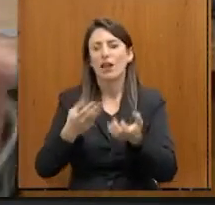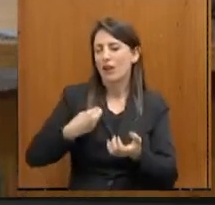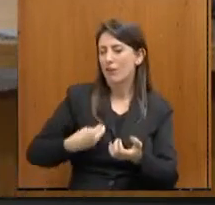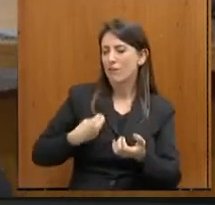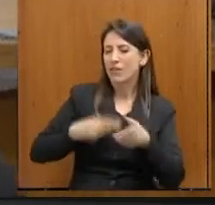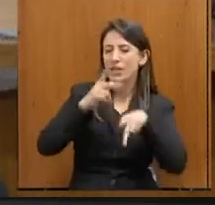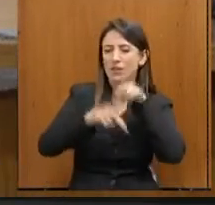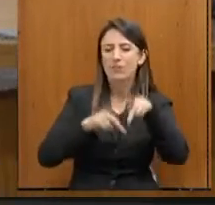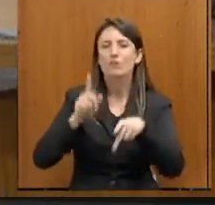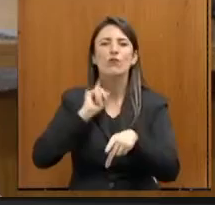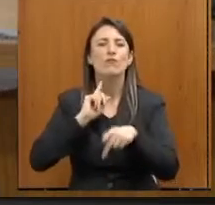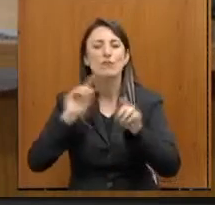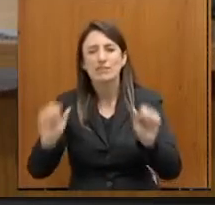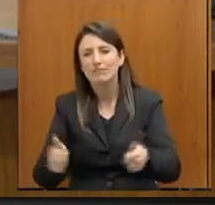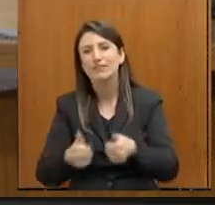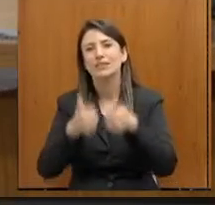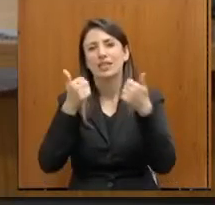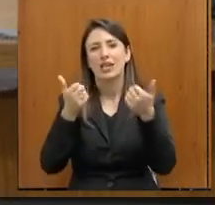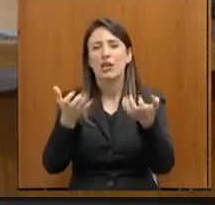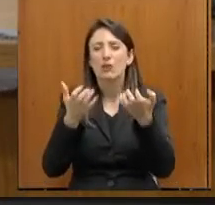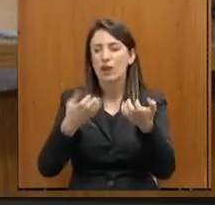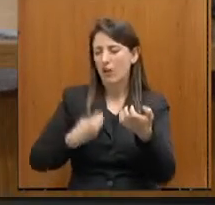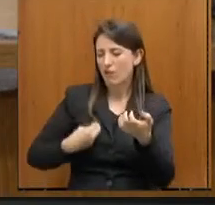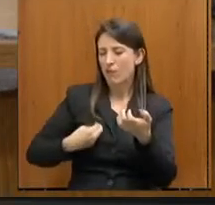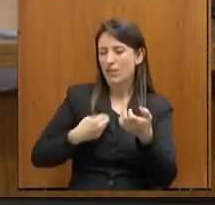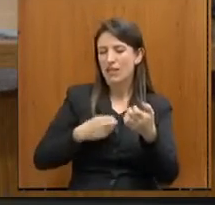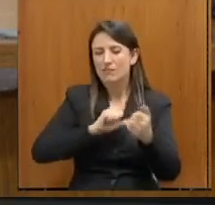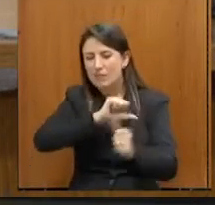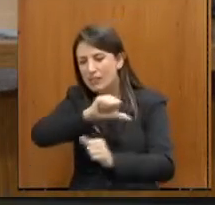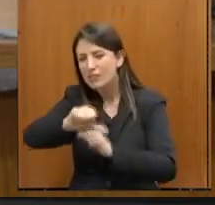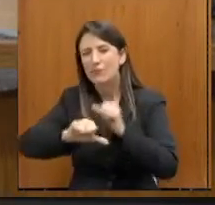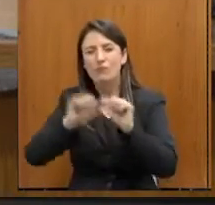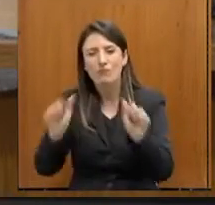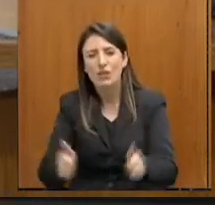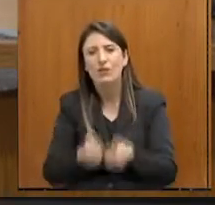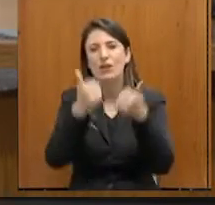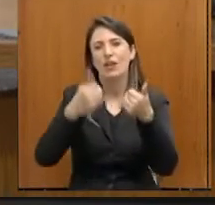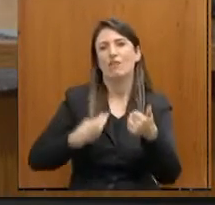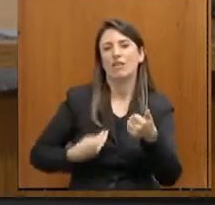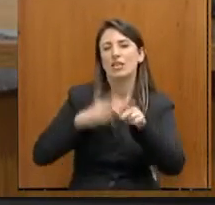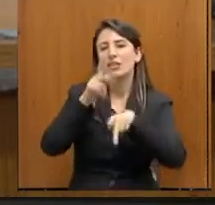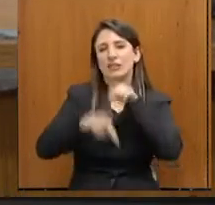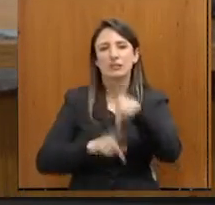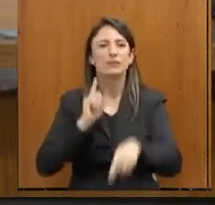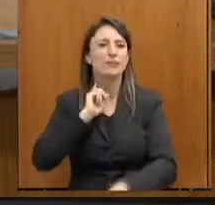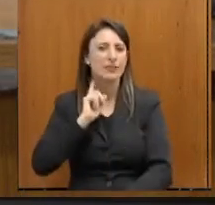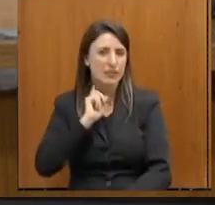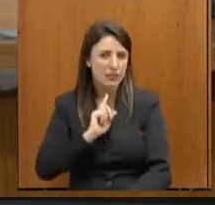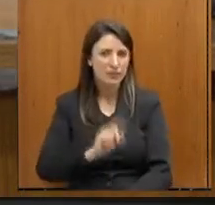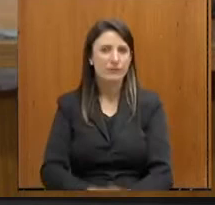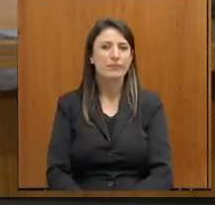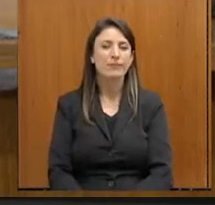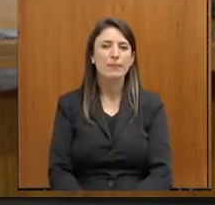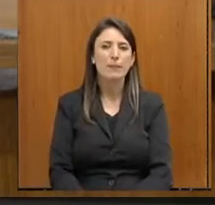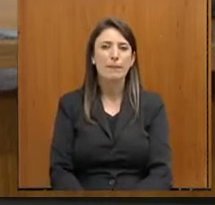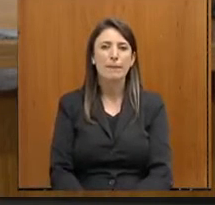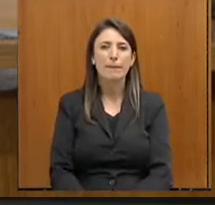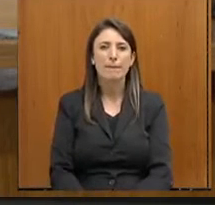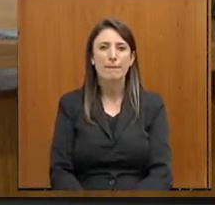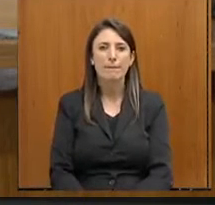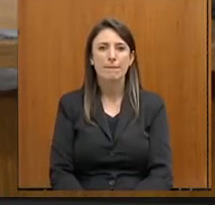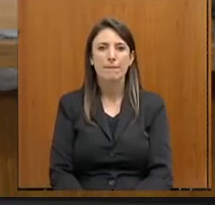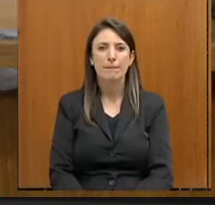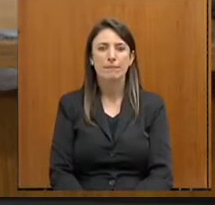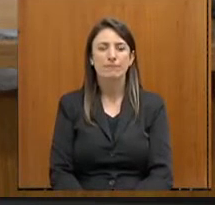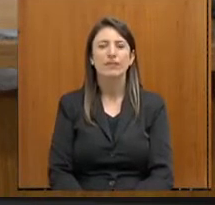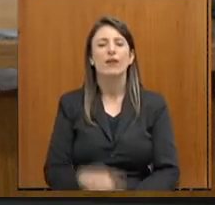repito né transformar a vida dos mineiros com a nossa energia Então esse é o nosso